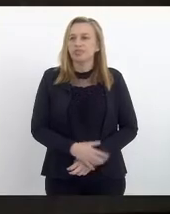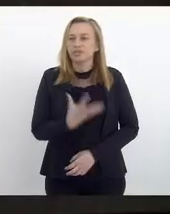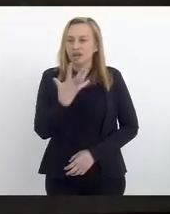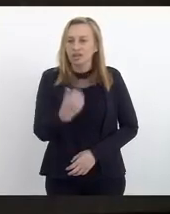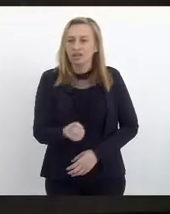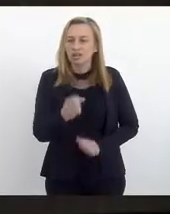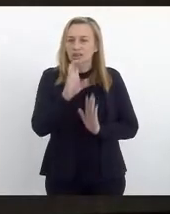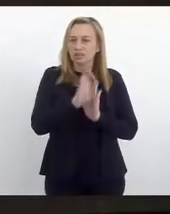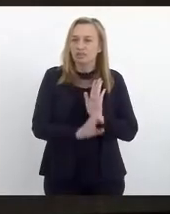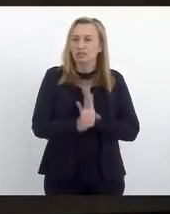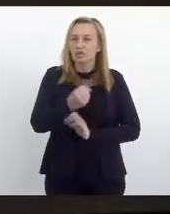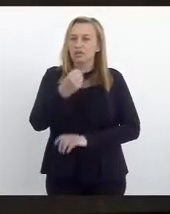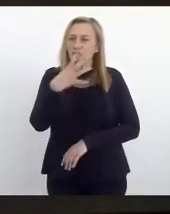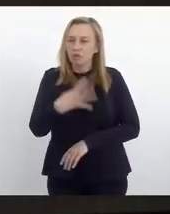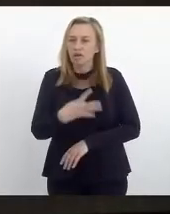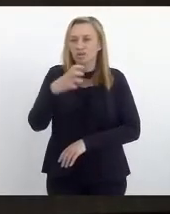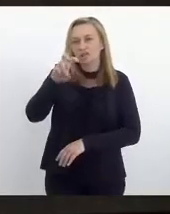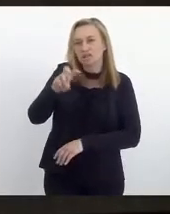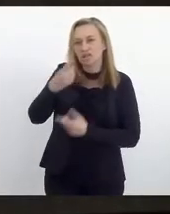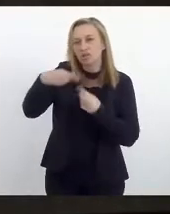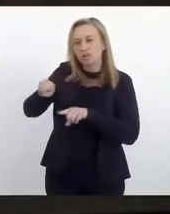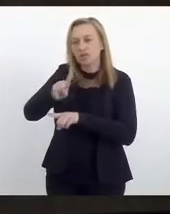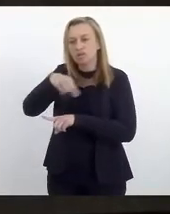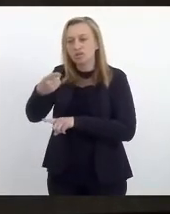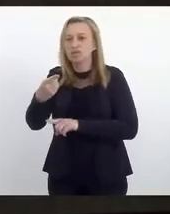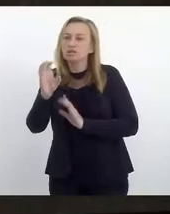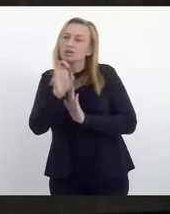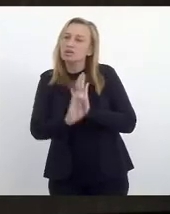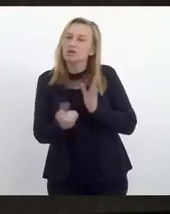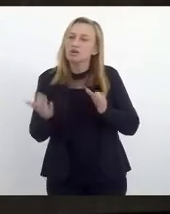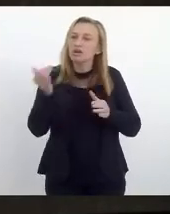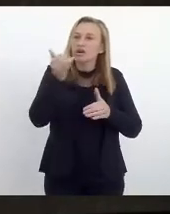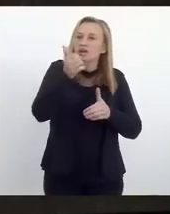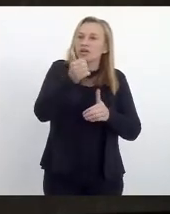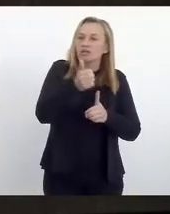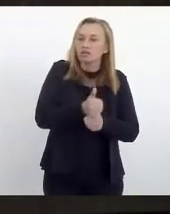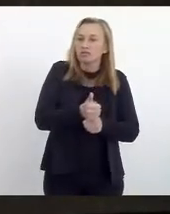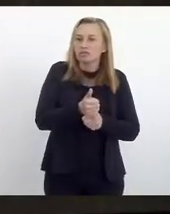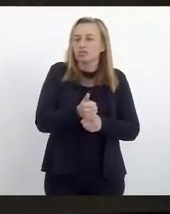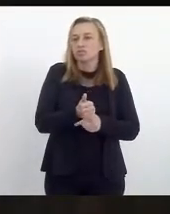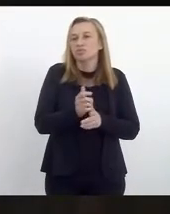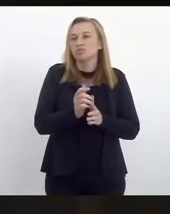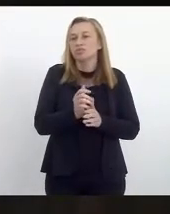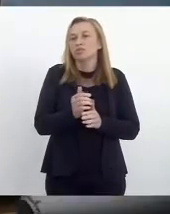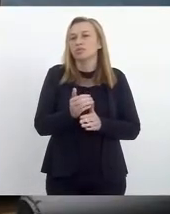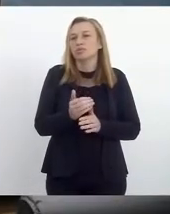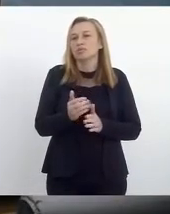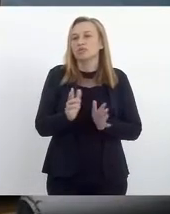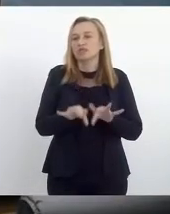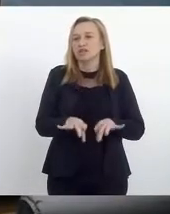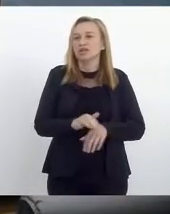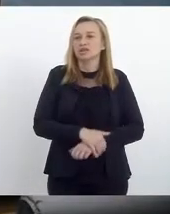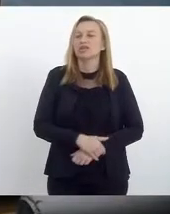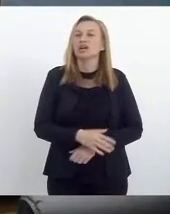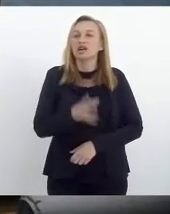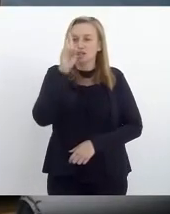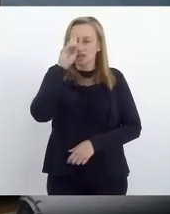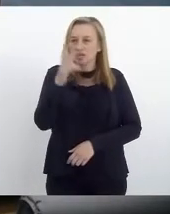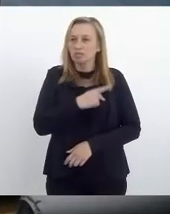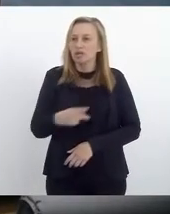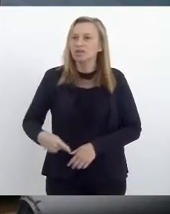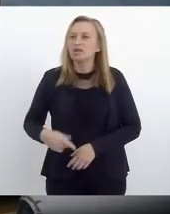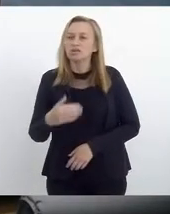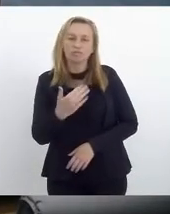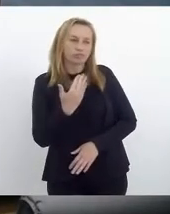Favorável às emendas 4 e 5, contrárias às demais emendas, concluindo por substitutivo. Senhor presidente, senhora presidente, pois senhor